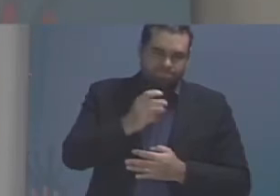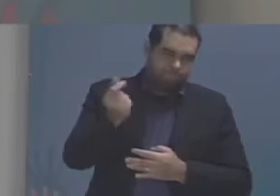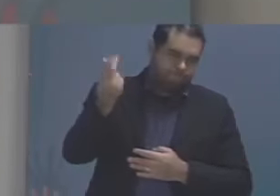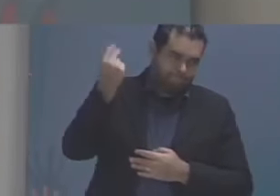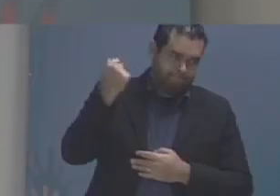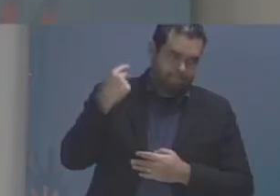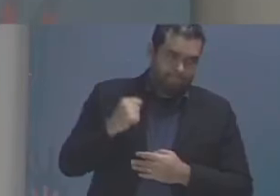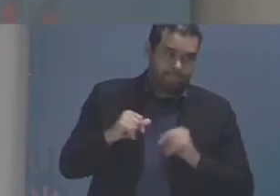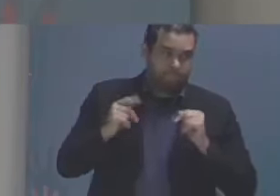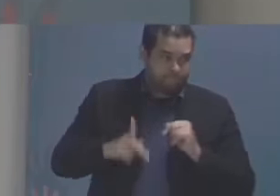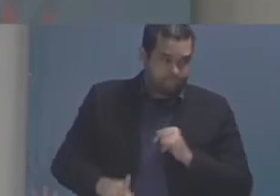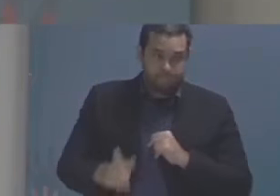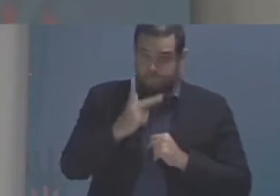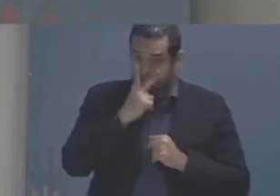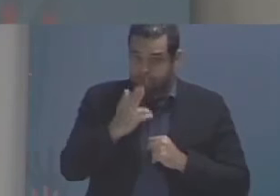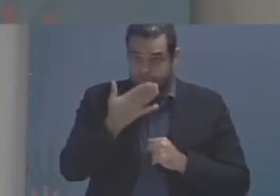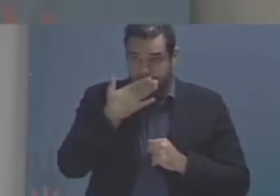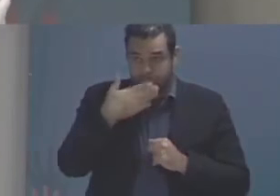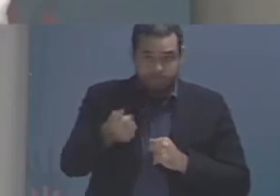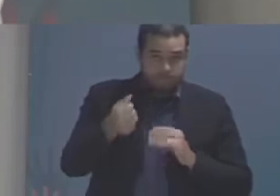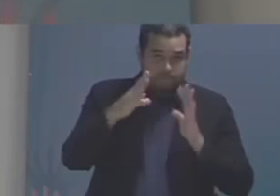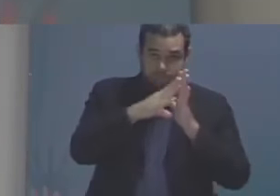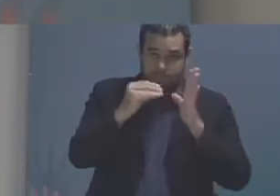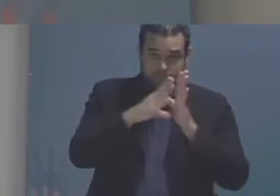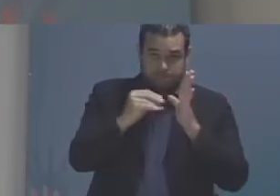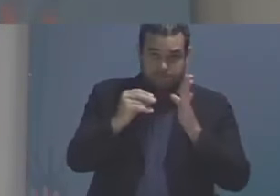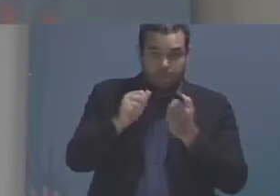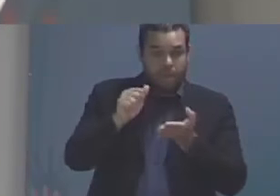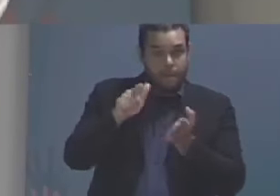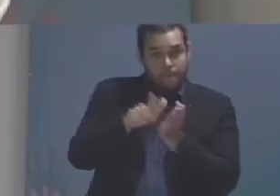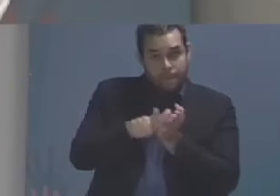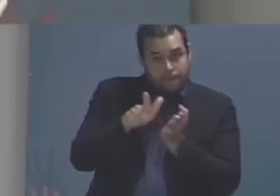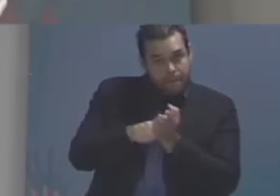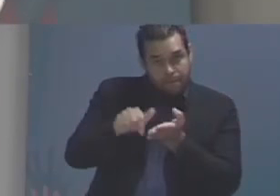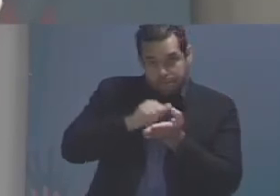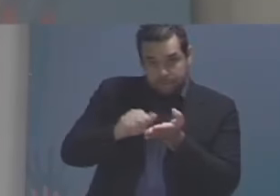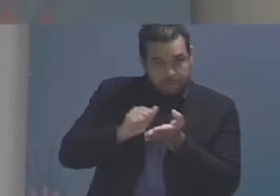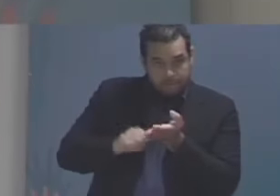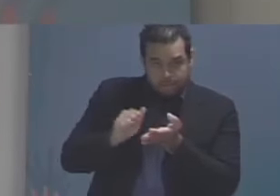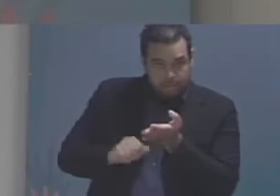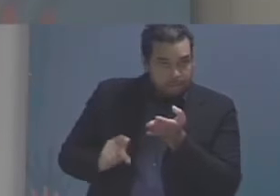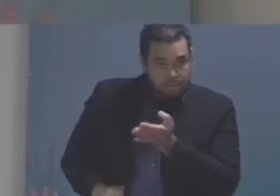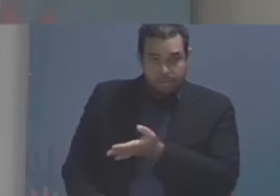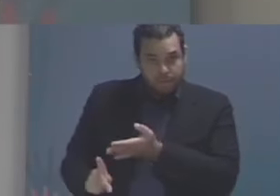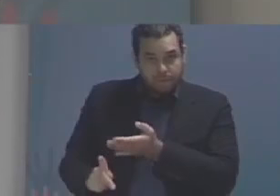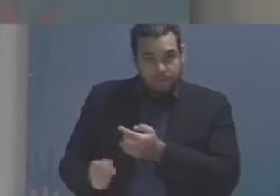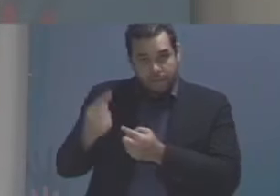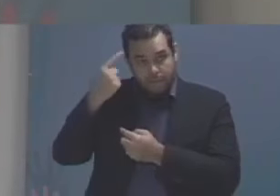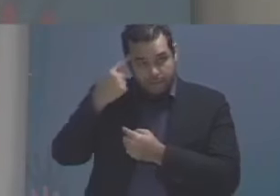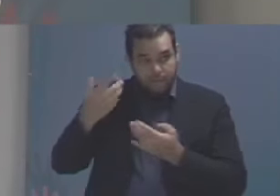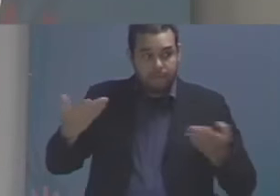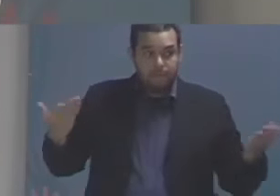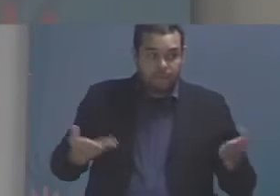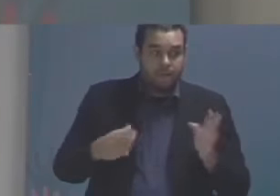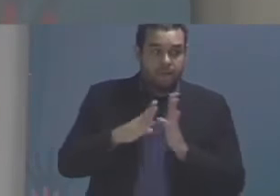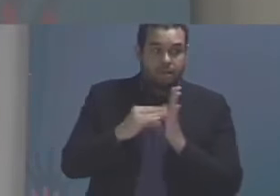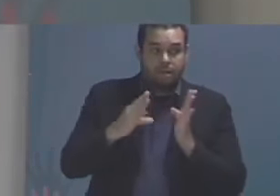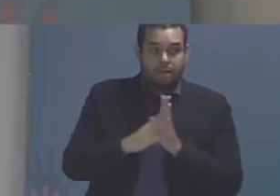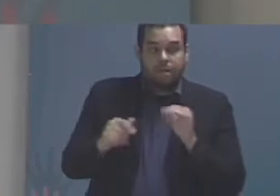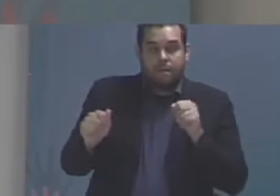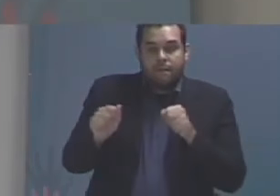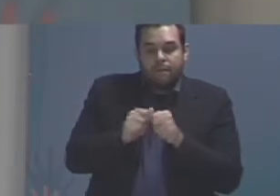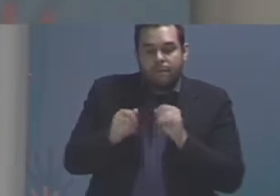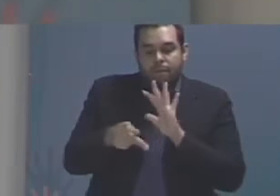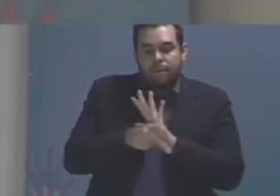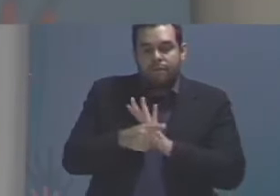dinossauros, eles continuam achando que o melhor modelo é o papel e caneta. Eles não utilizam esse modelo. Eles sabem que nesse modelo eles falam para eles